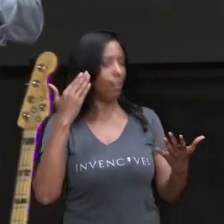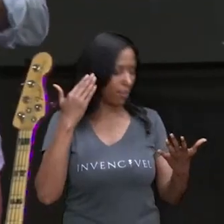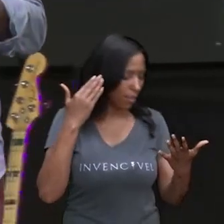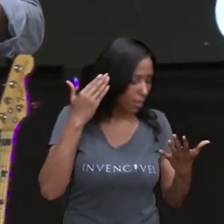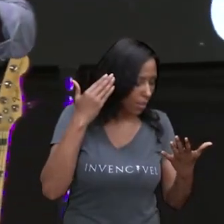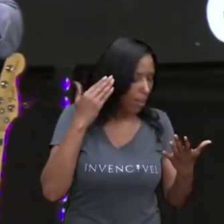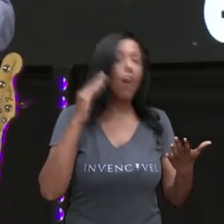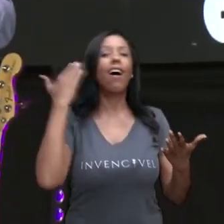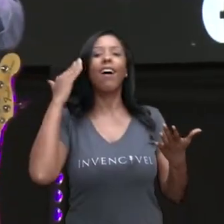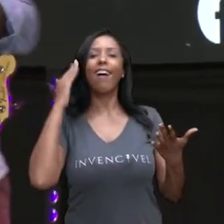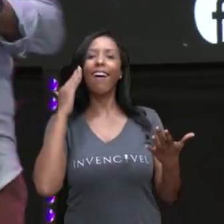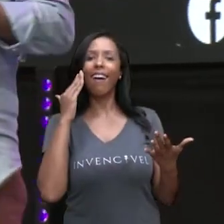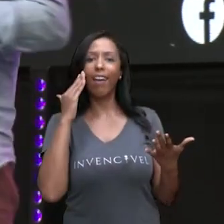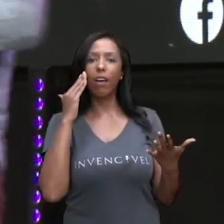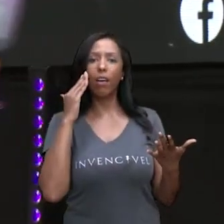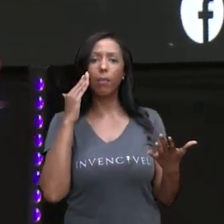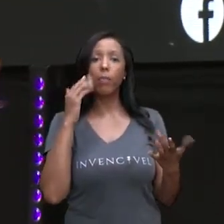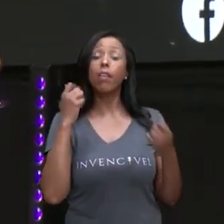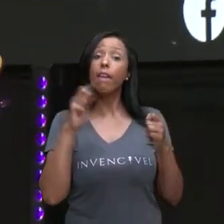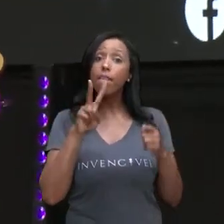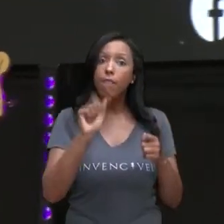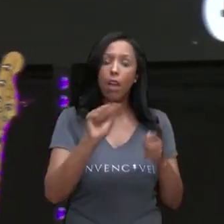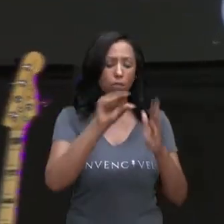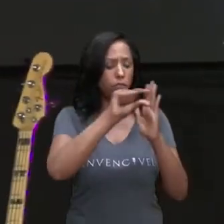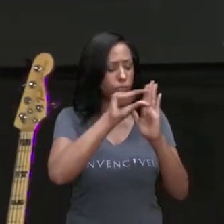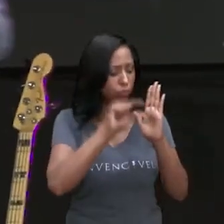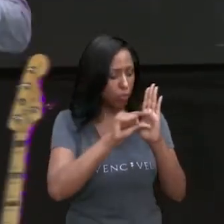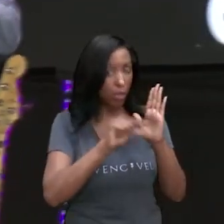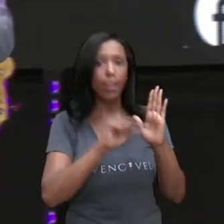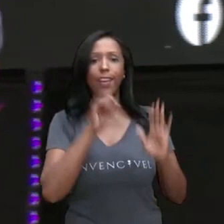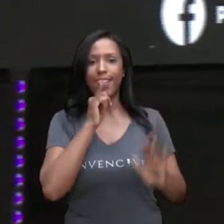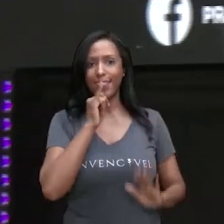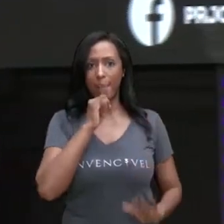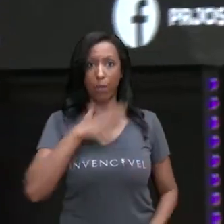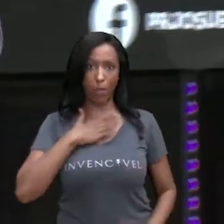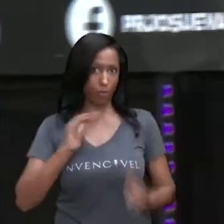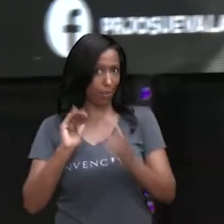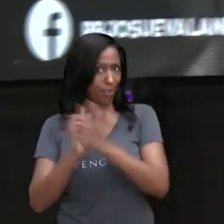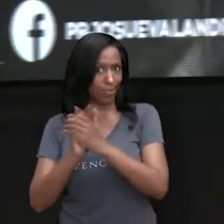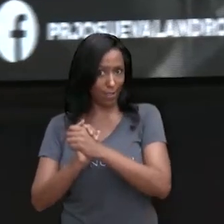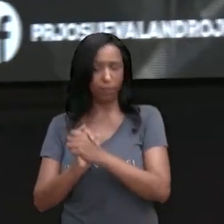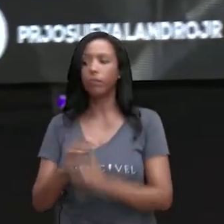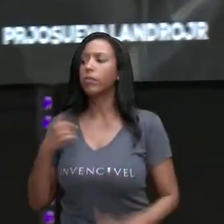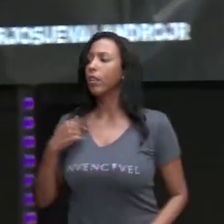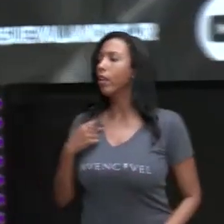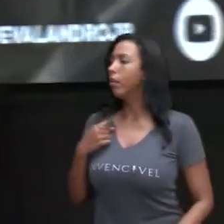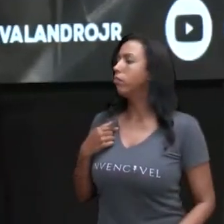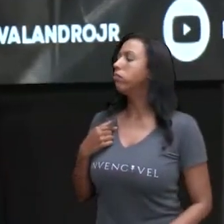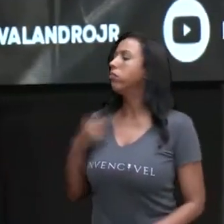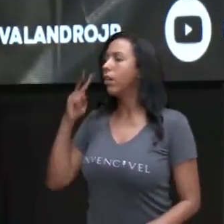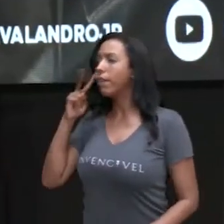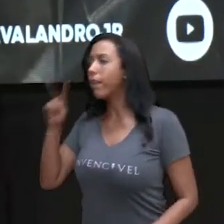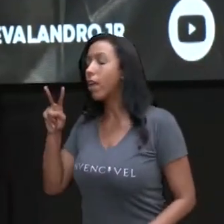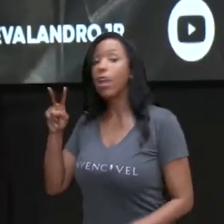ajuda a entender esse. A convivência com a minha mulher me faz entendê-la melhor. Um olhar da Bianca,